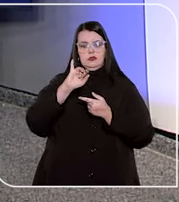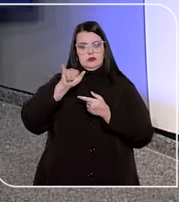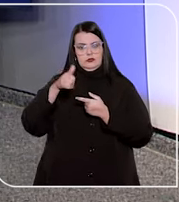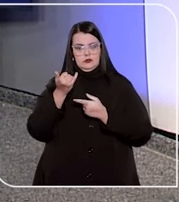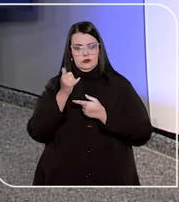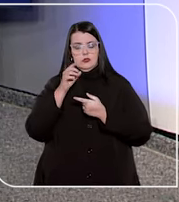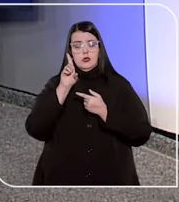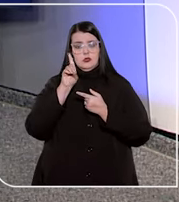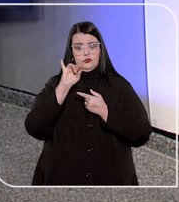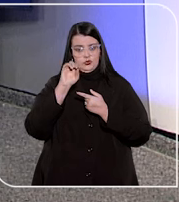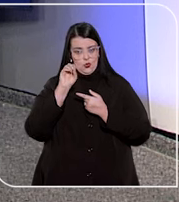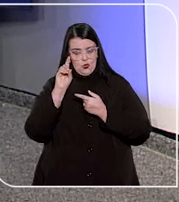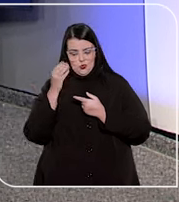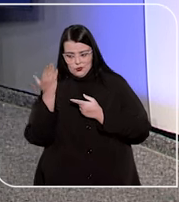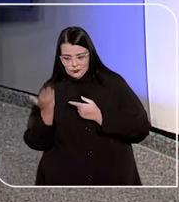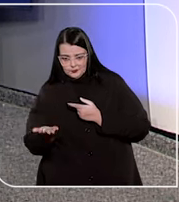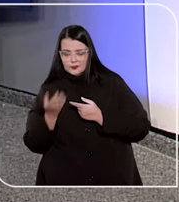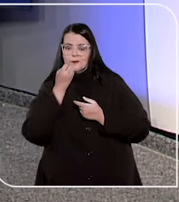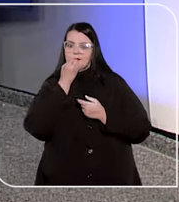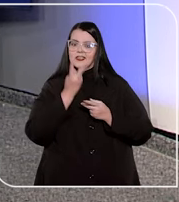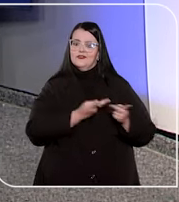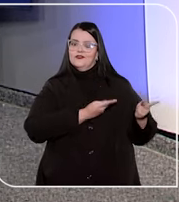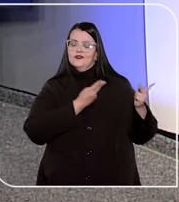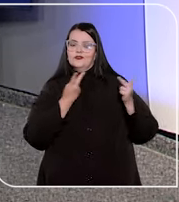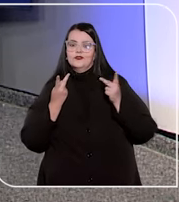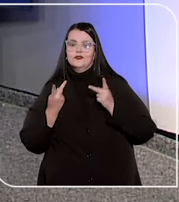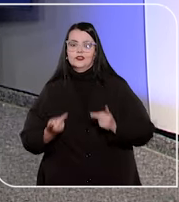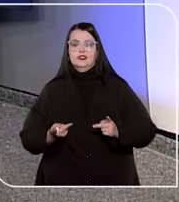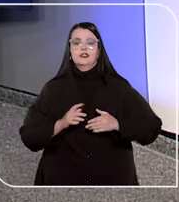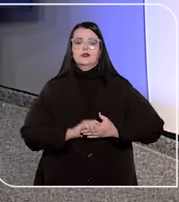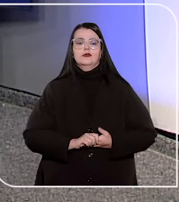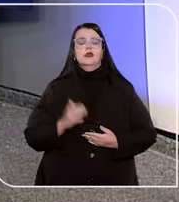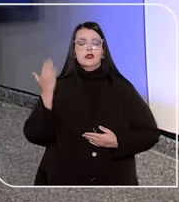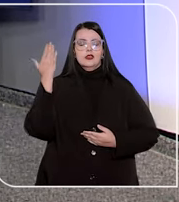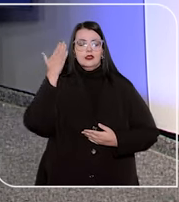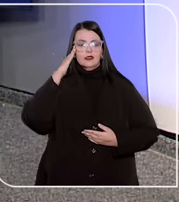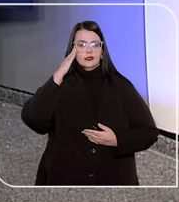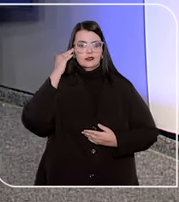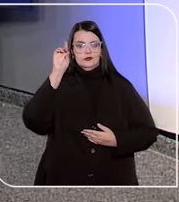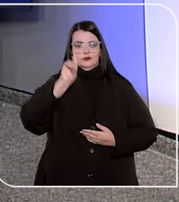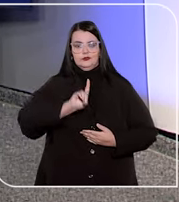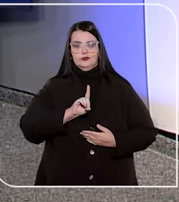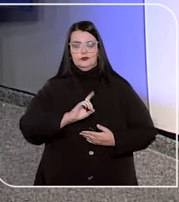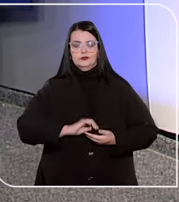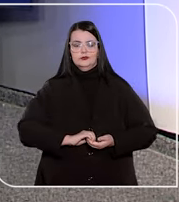Doutor Diogo, muito bem-vindo aqui ao Entender Direito.